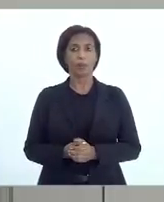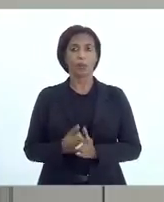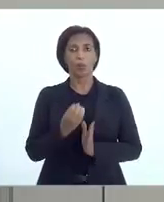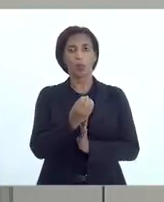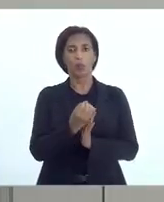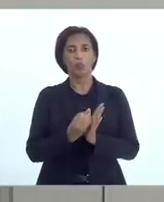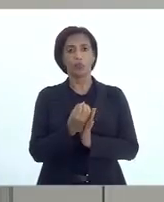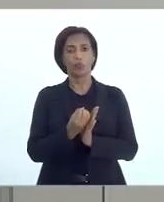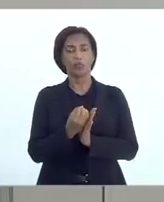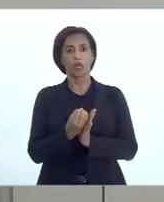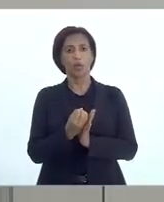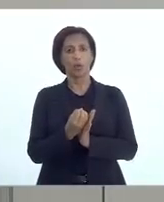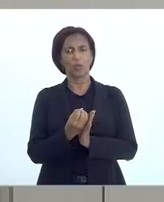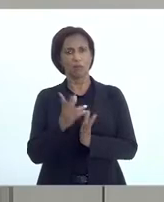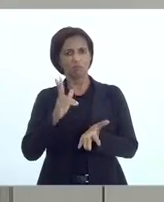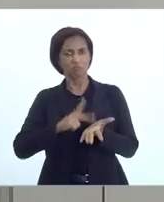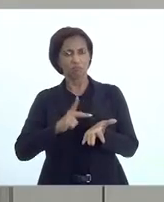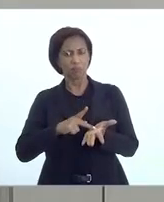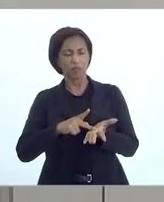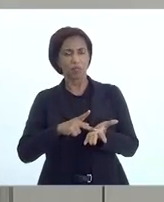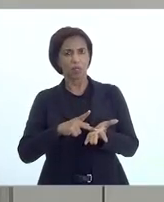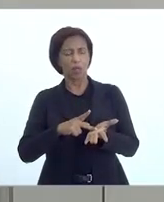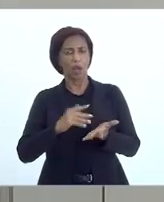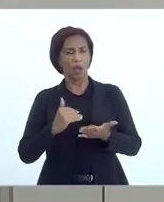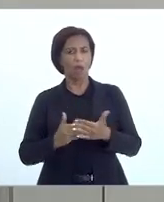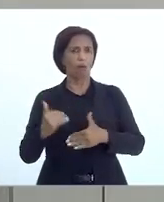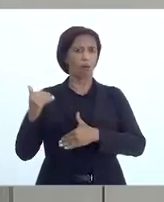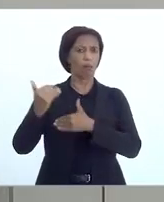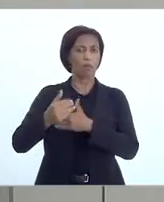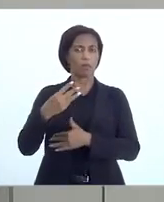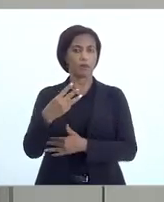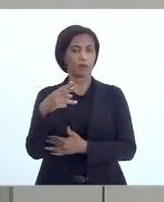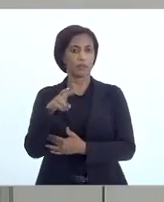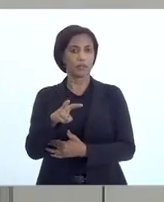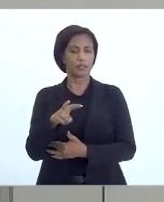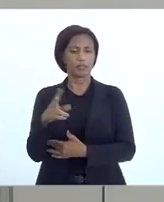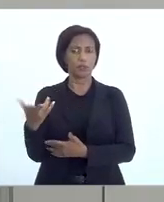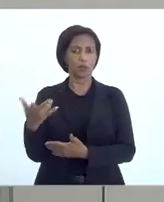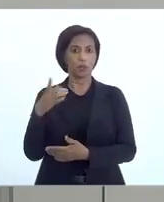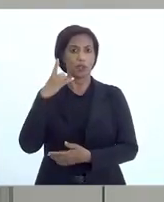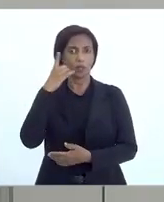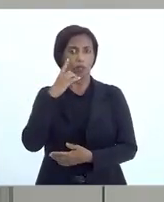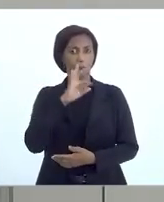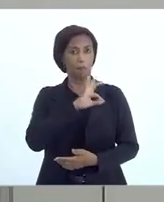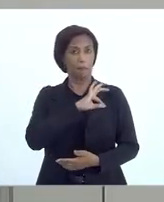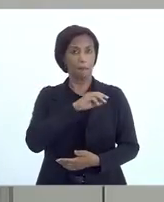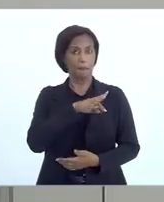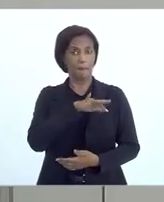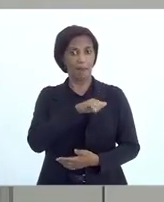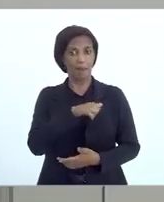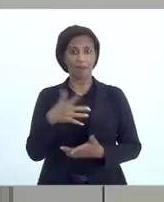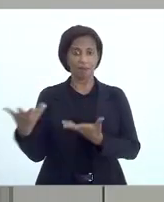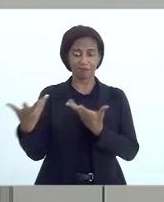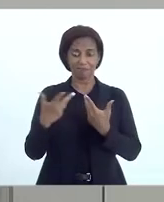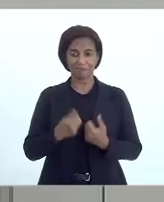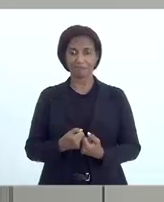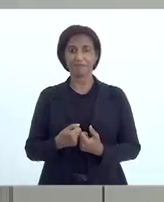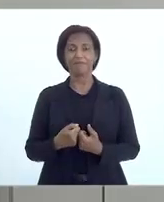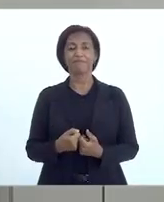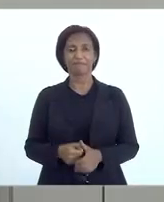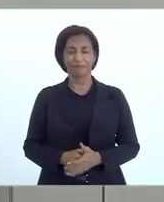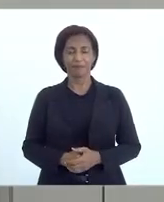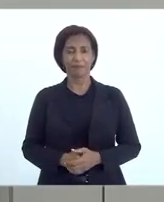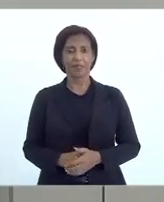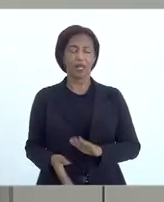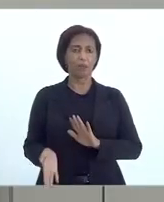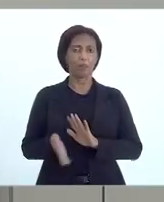oficial aumentar para 35 anos e vamos muito bem recebido pela deputada Martha Rocha e